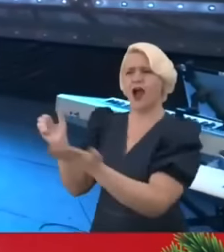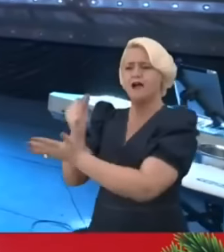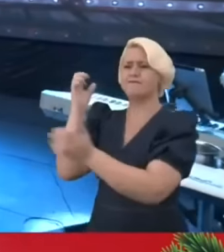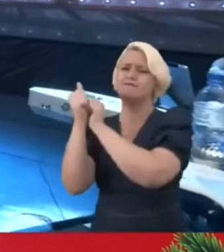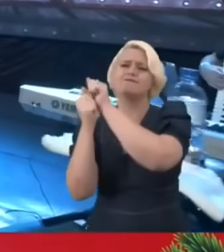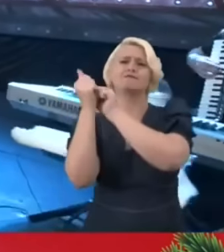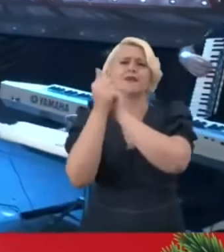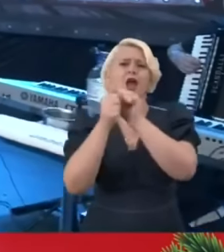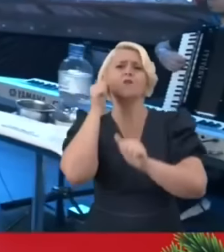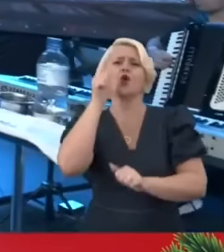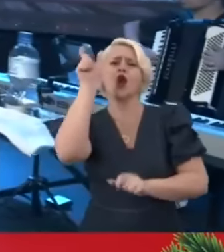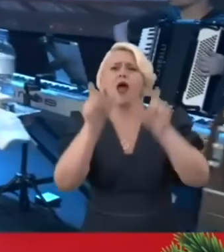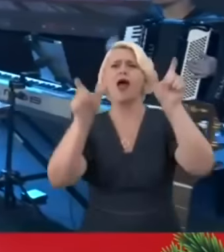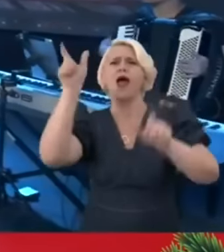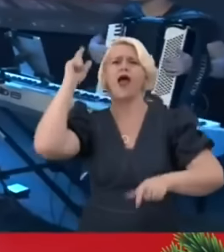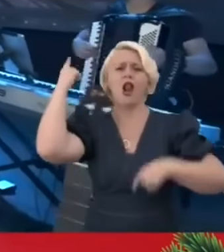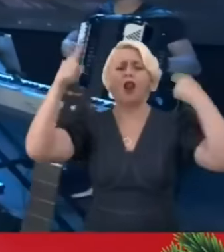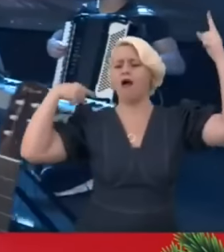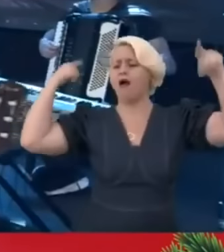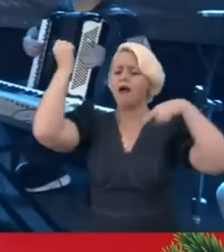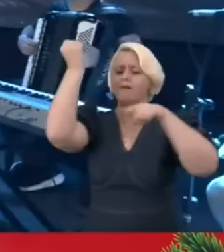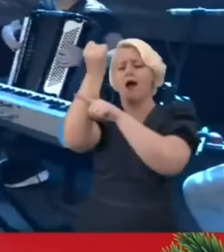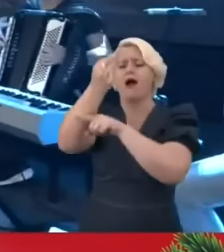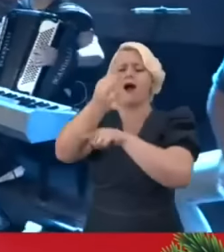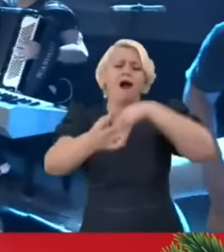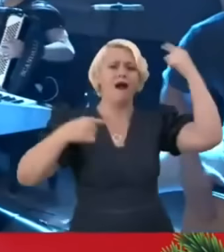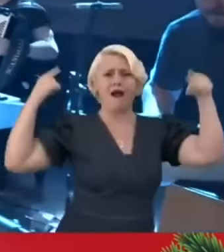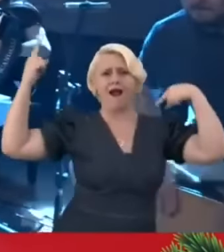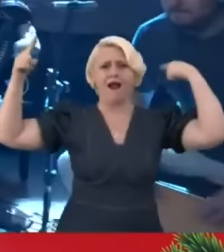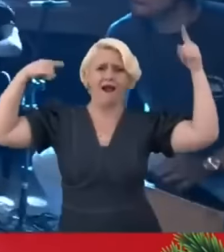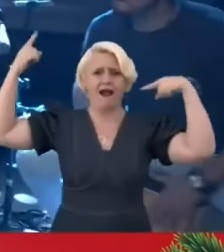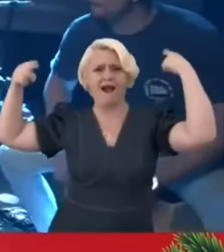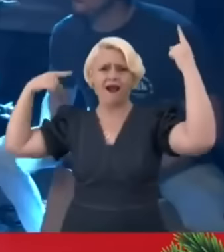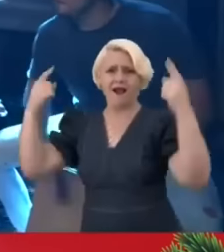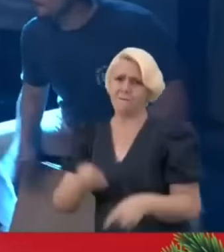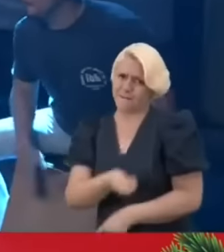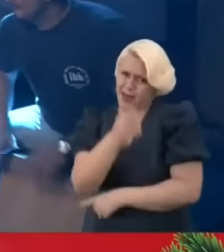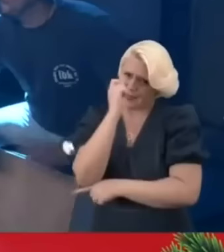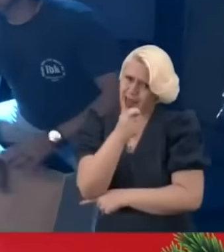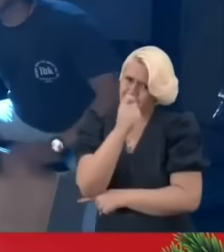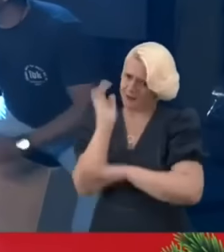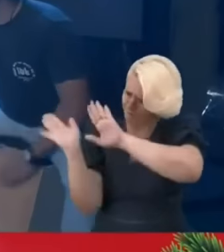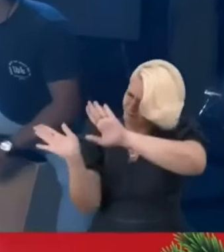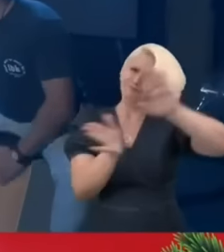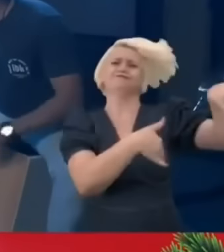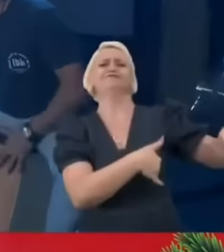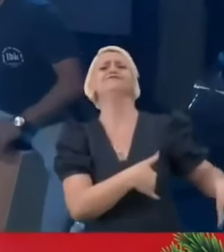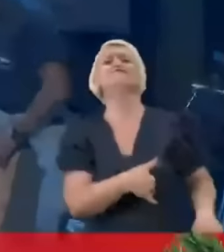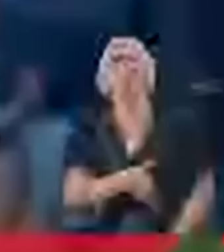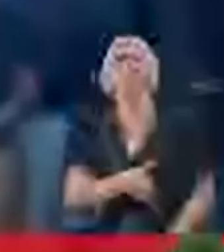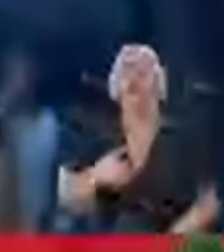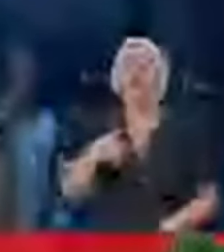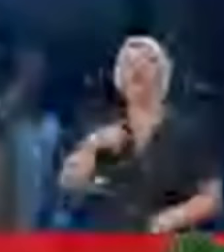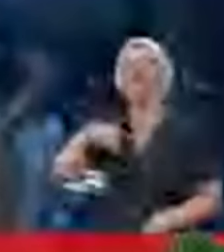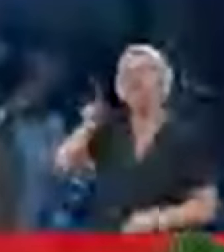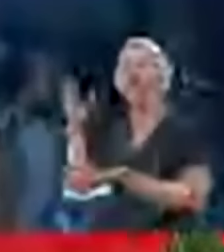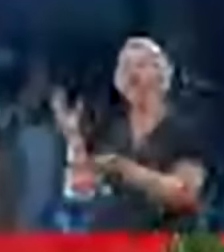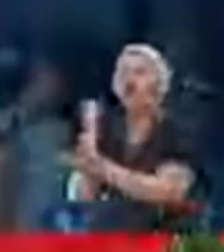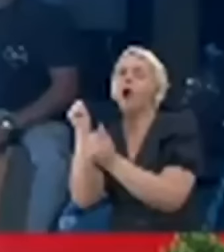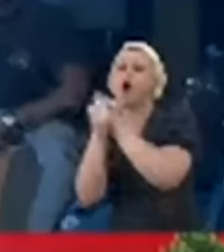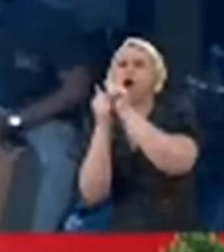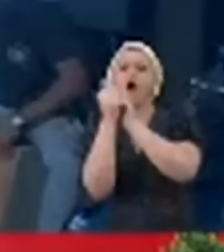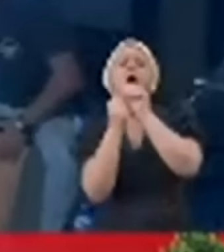ver a mulherada na madrugada ficando louca. E pescar que nada, vou matar a